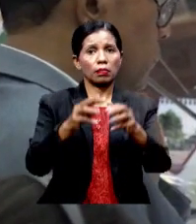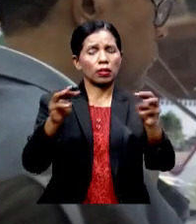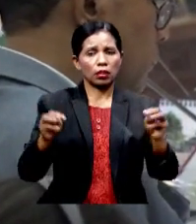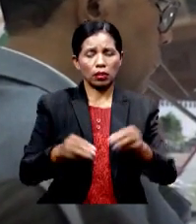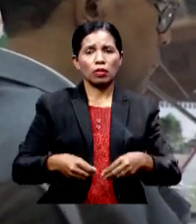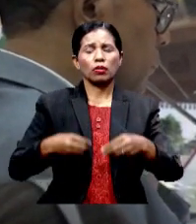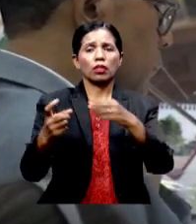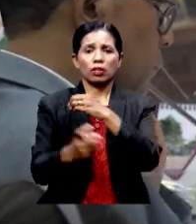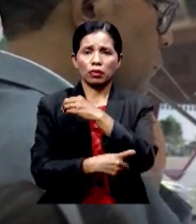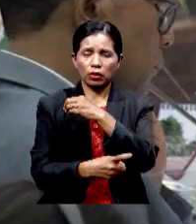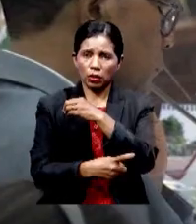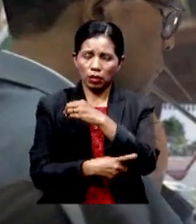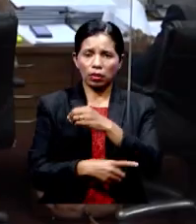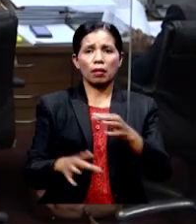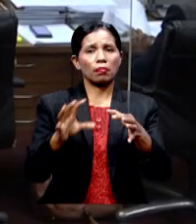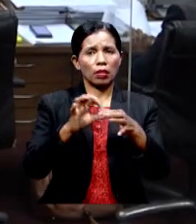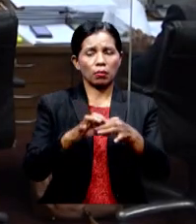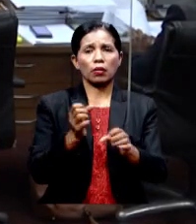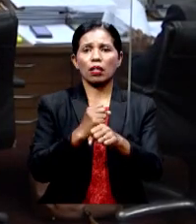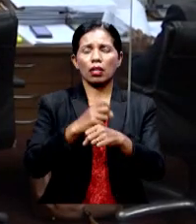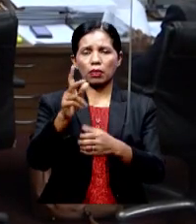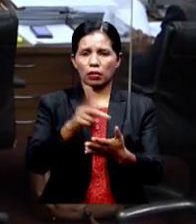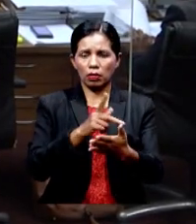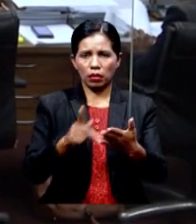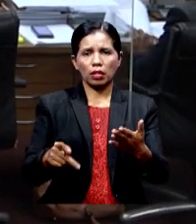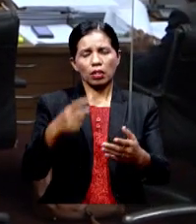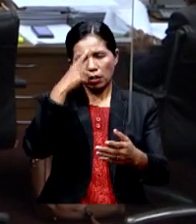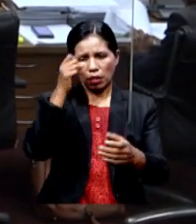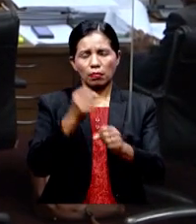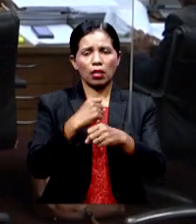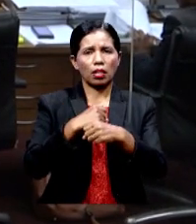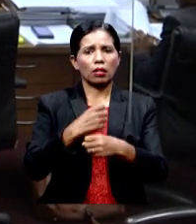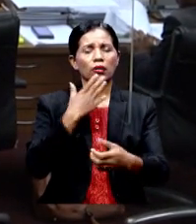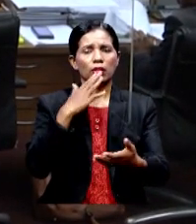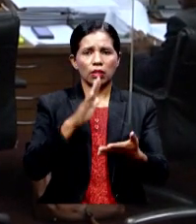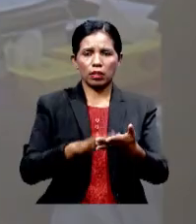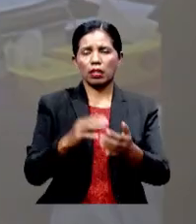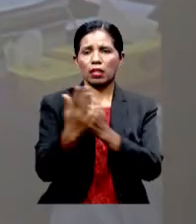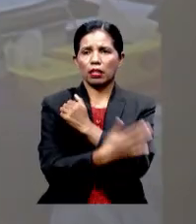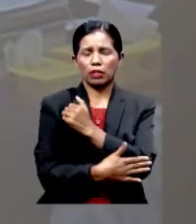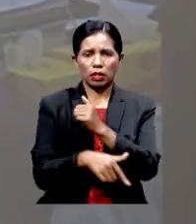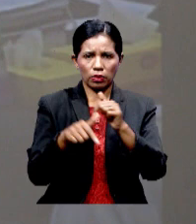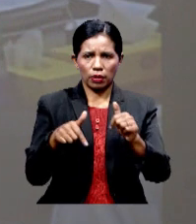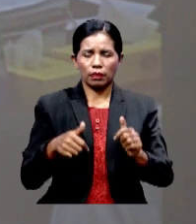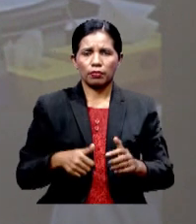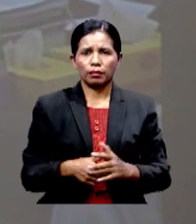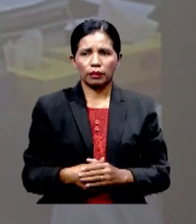banha membro nebe comete crime, tamba cria instabilidade iha relaran. Anessa representa